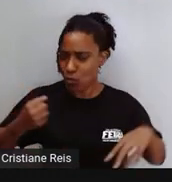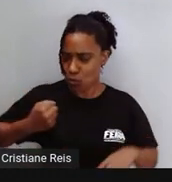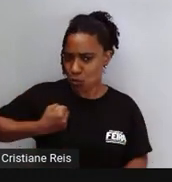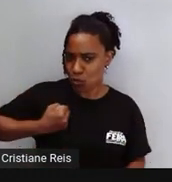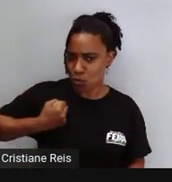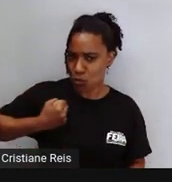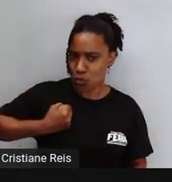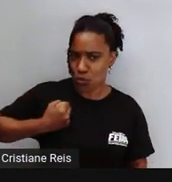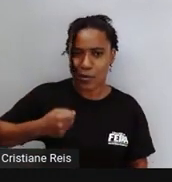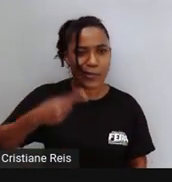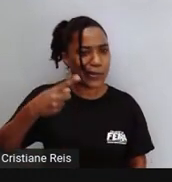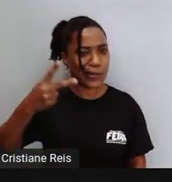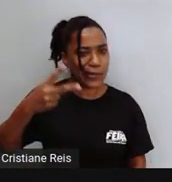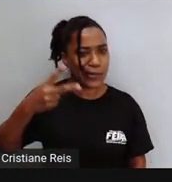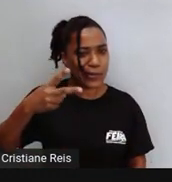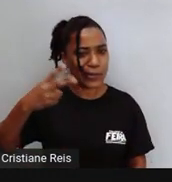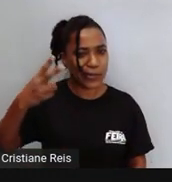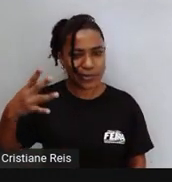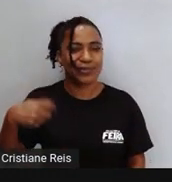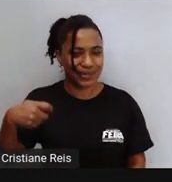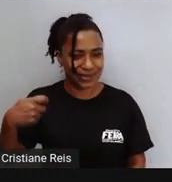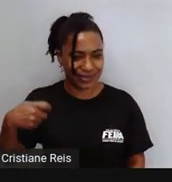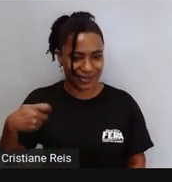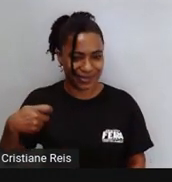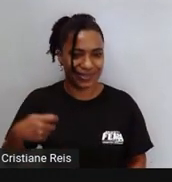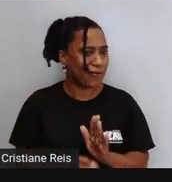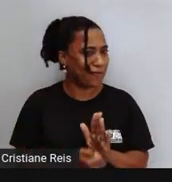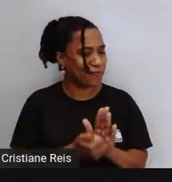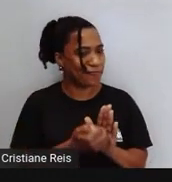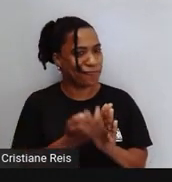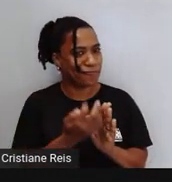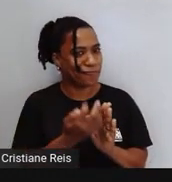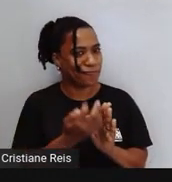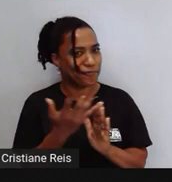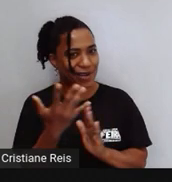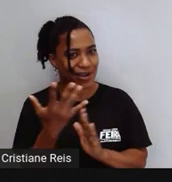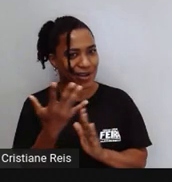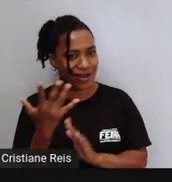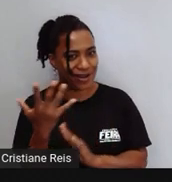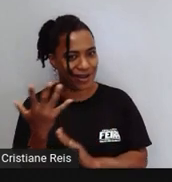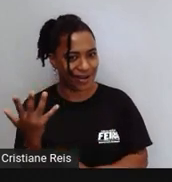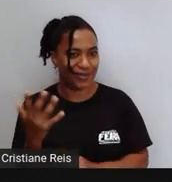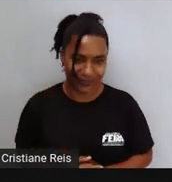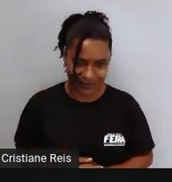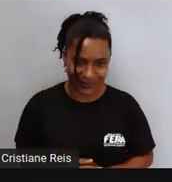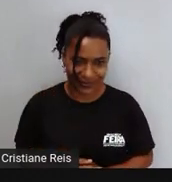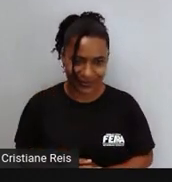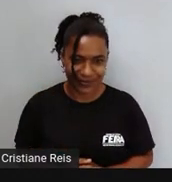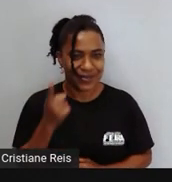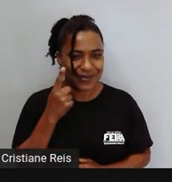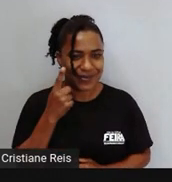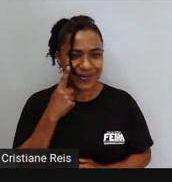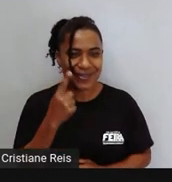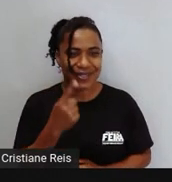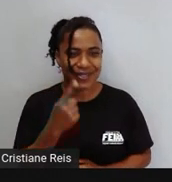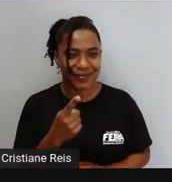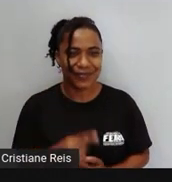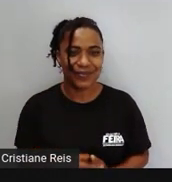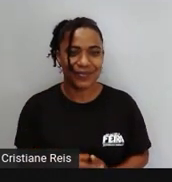possibilidades nas quais nós precisamos dos números. Não é verdade? So, let's go.